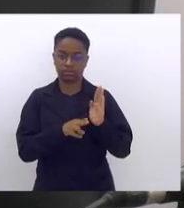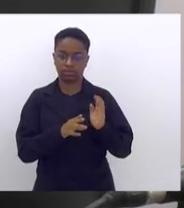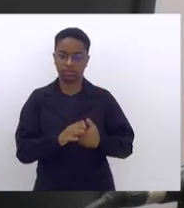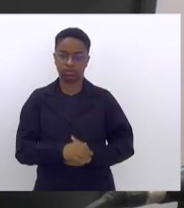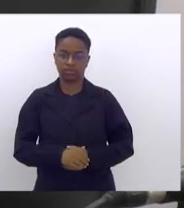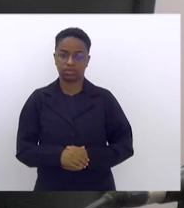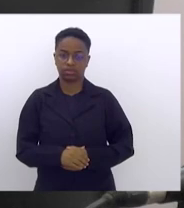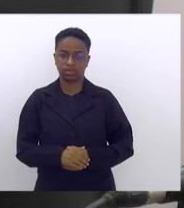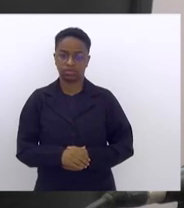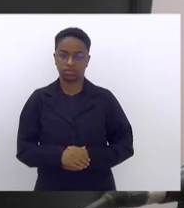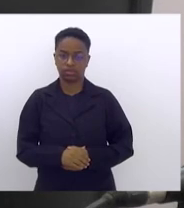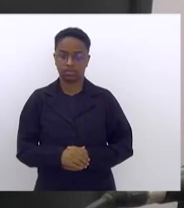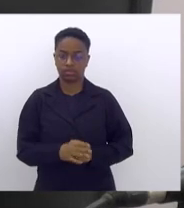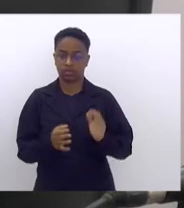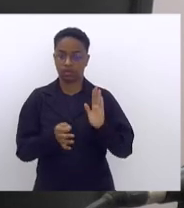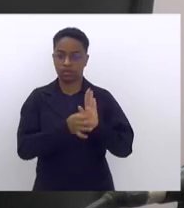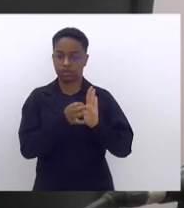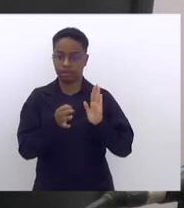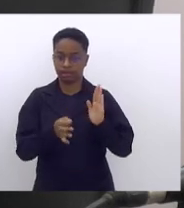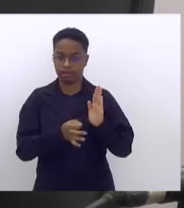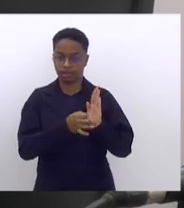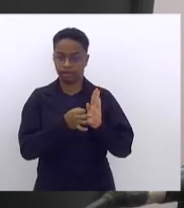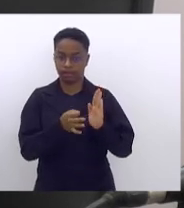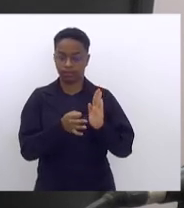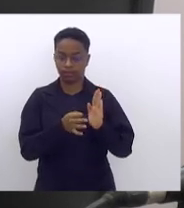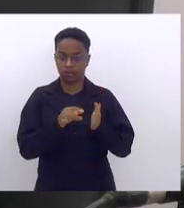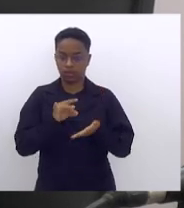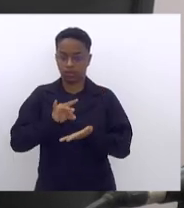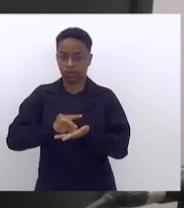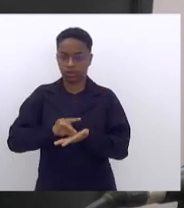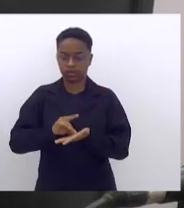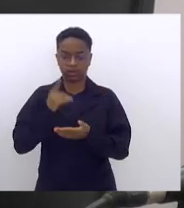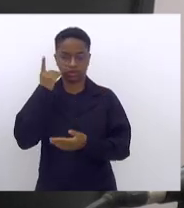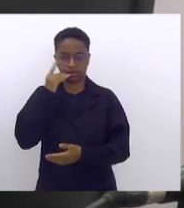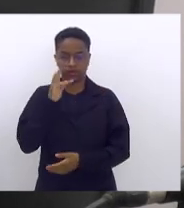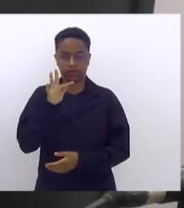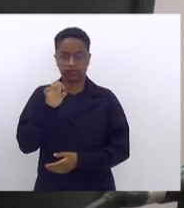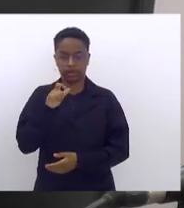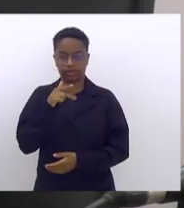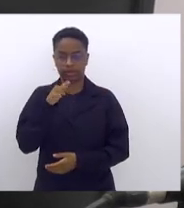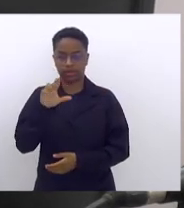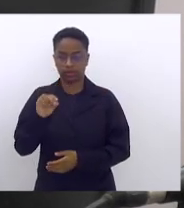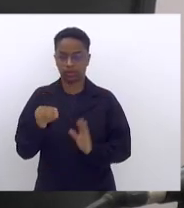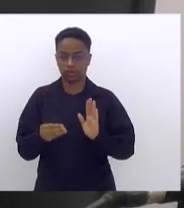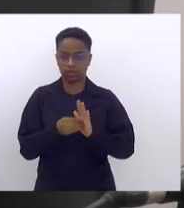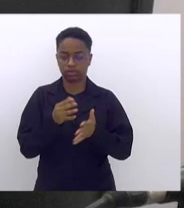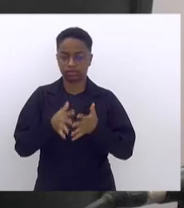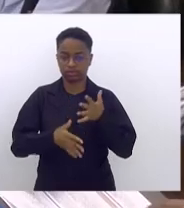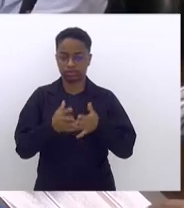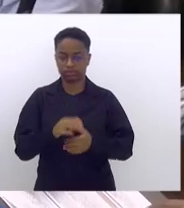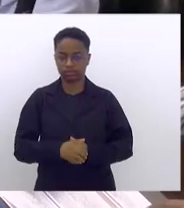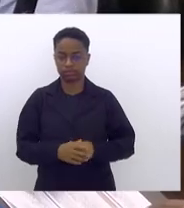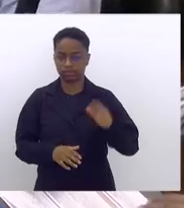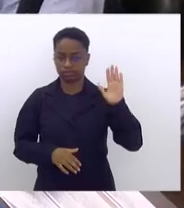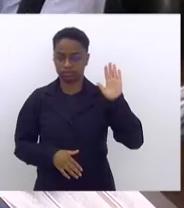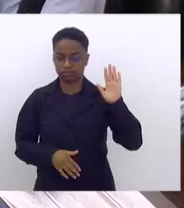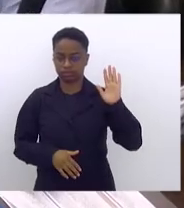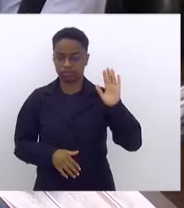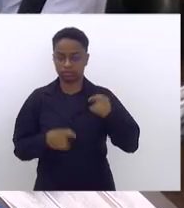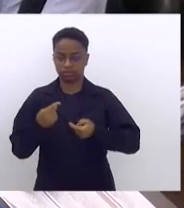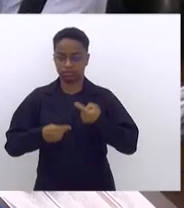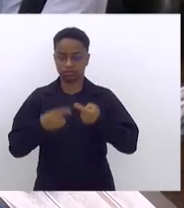Marta Rocha. O parecer original é do deputado Filipinho Raves pela prejudicabilidade. Presidente. Em discussão,